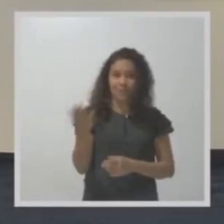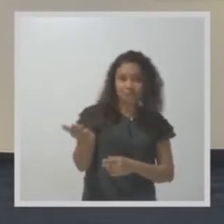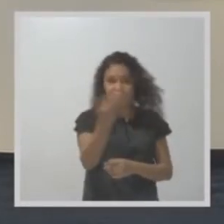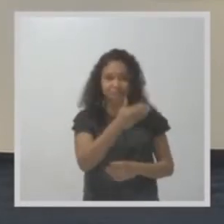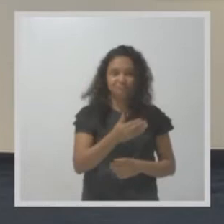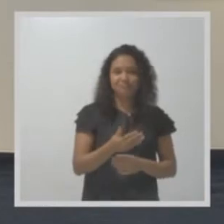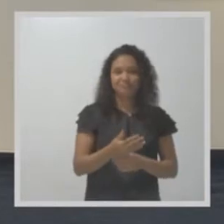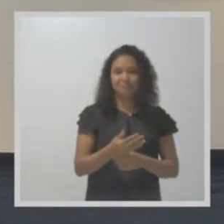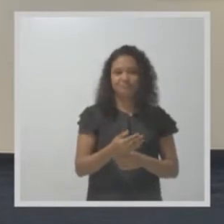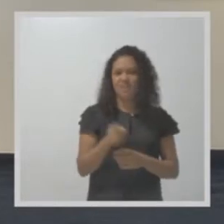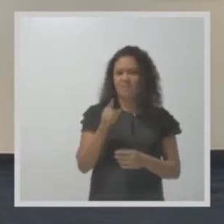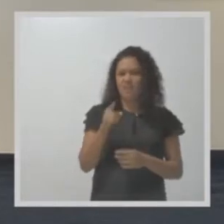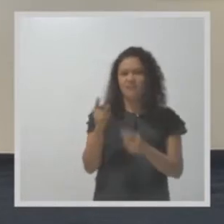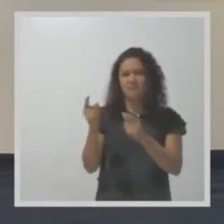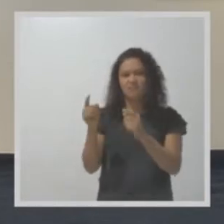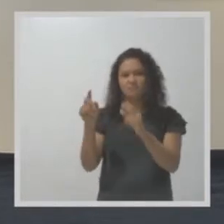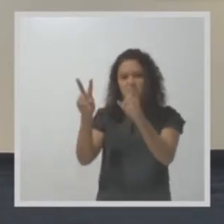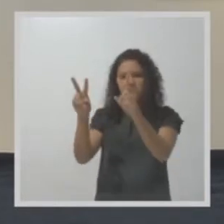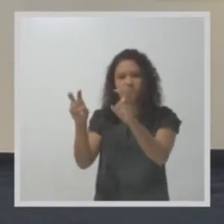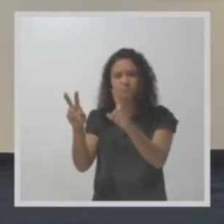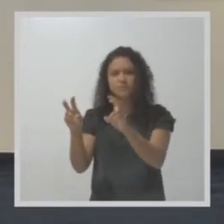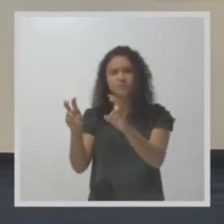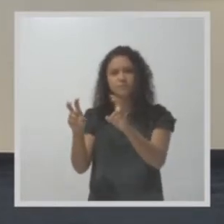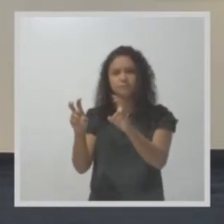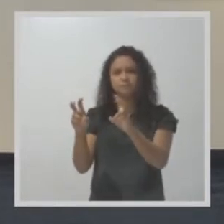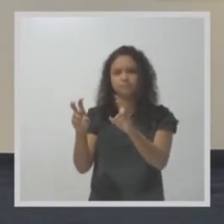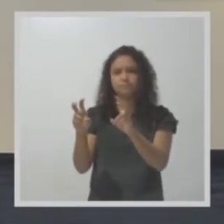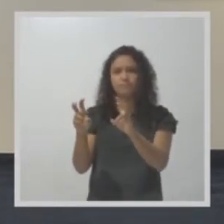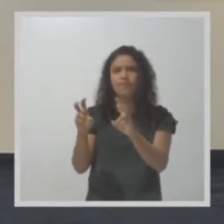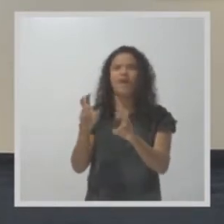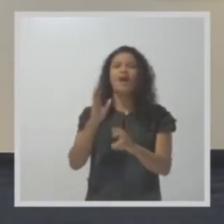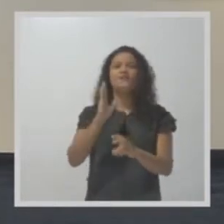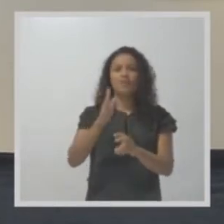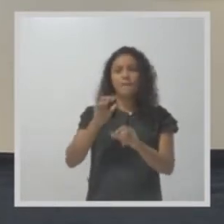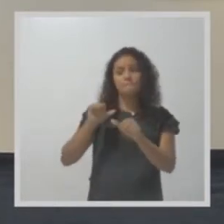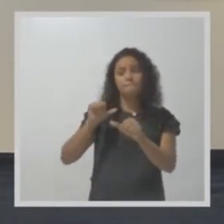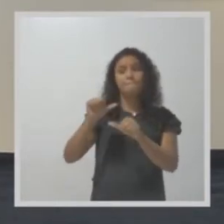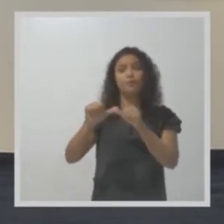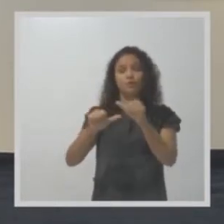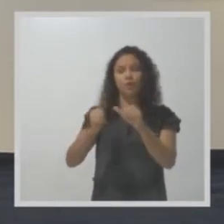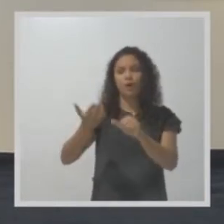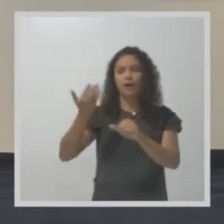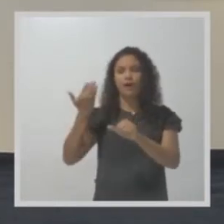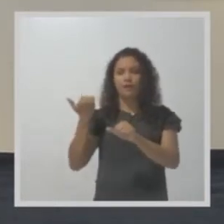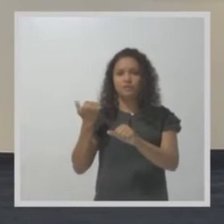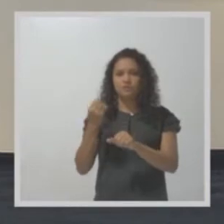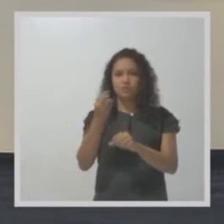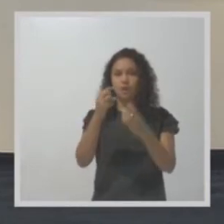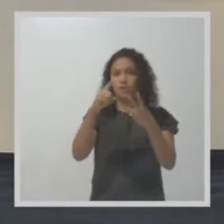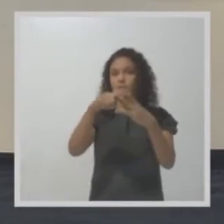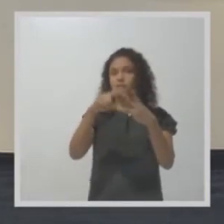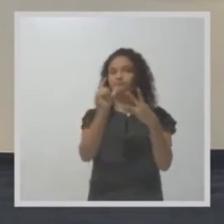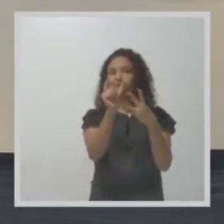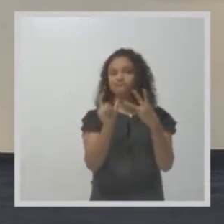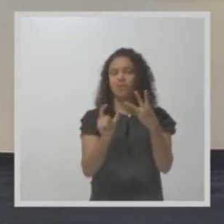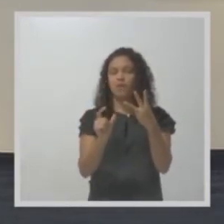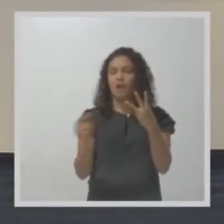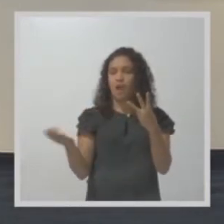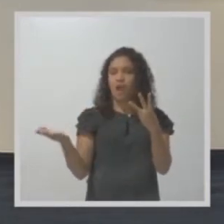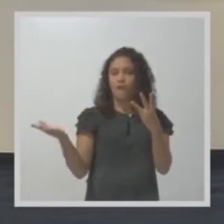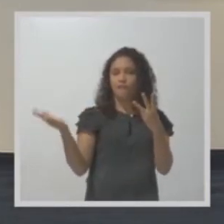único modo, ela já foi o quê? 3 palavras. Vamos em